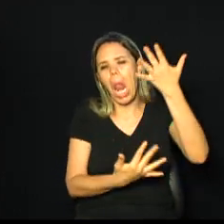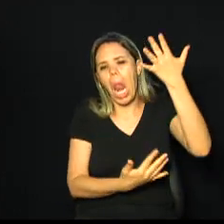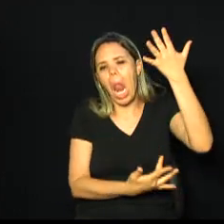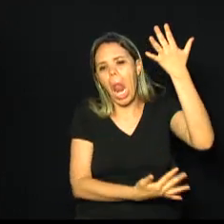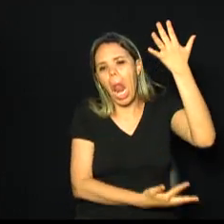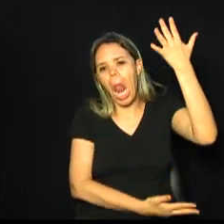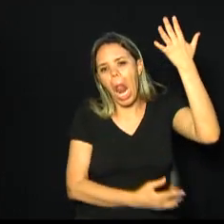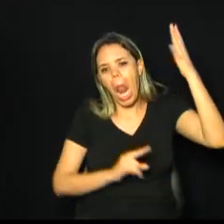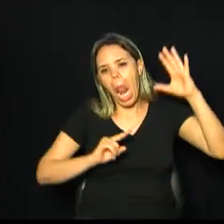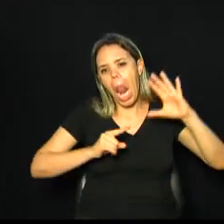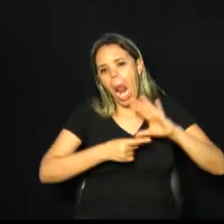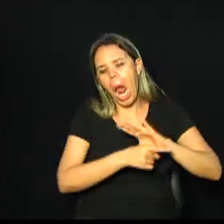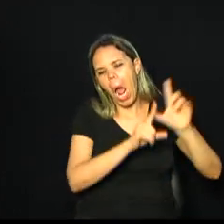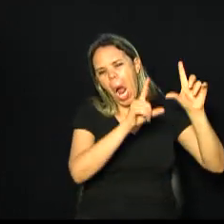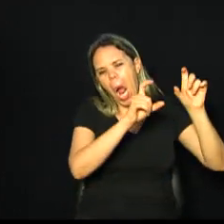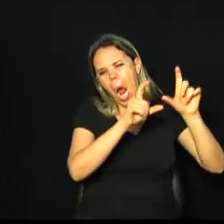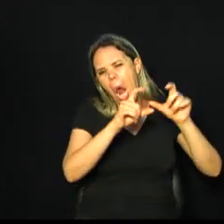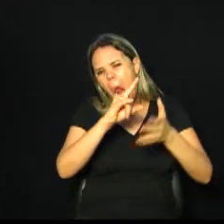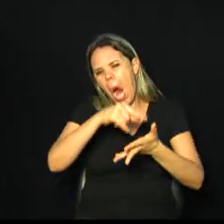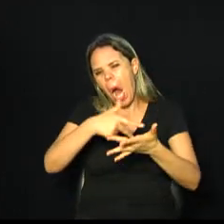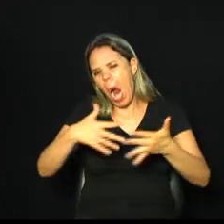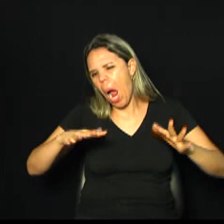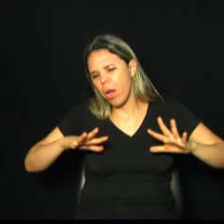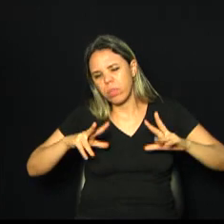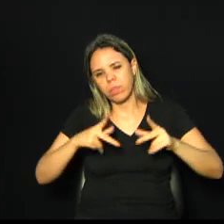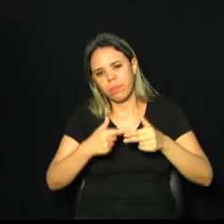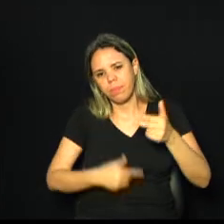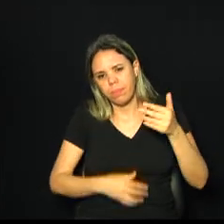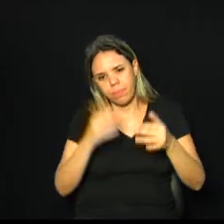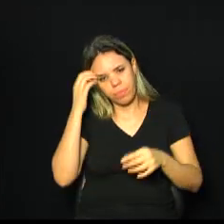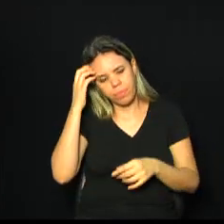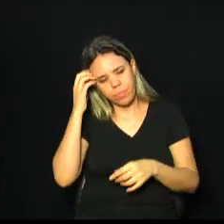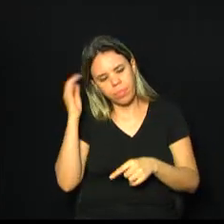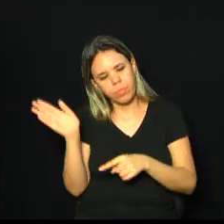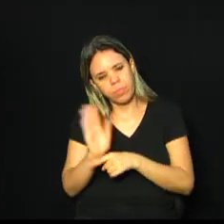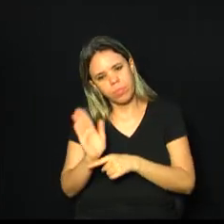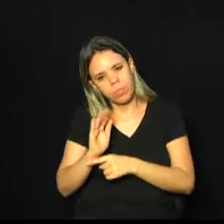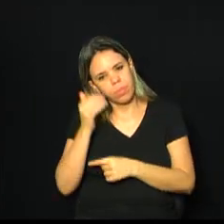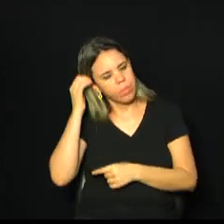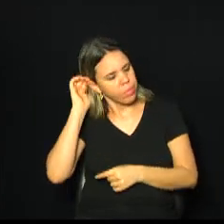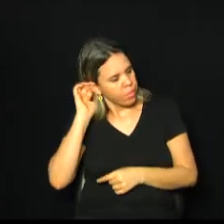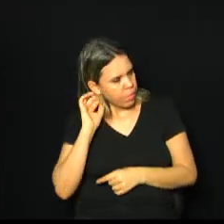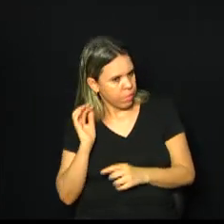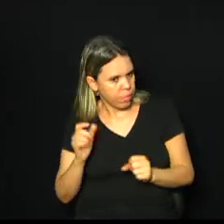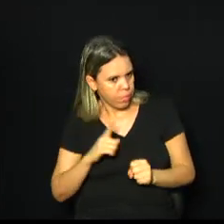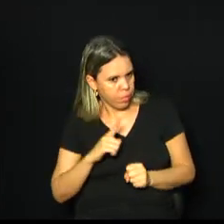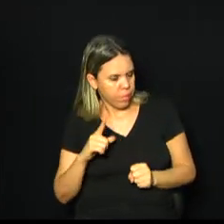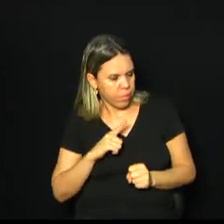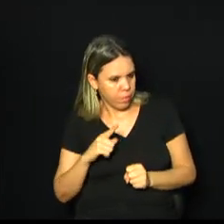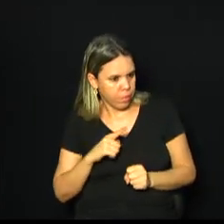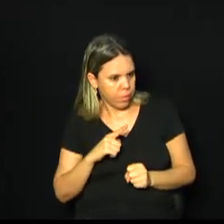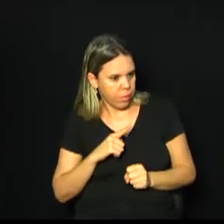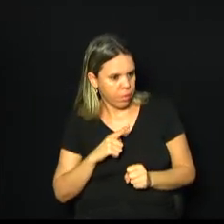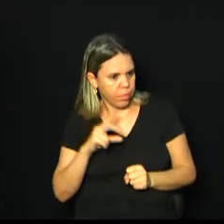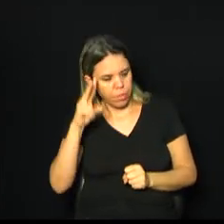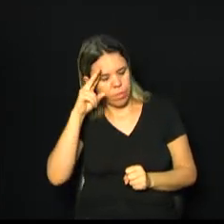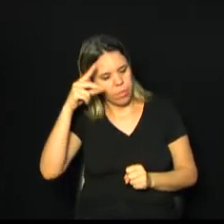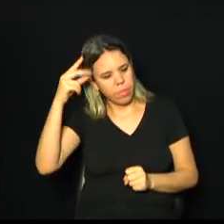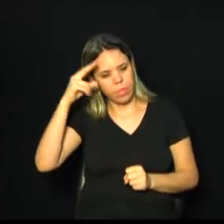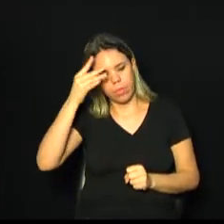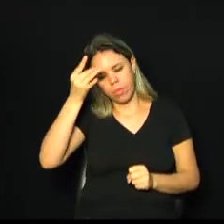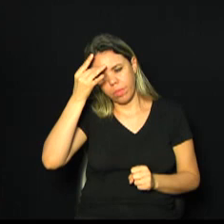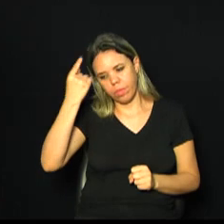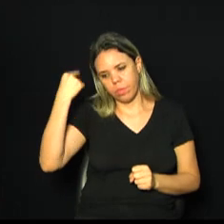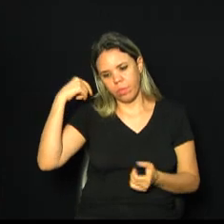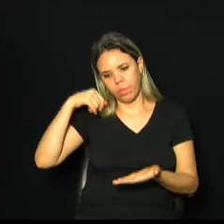Você pode pôr fotos, você pode pôr vídeos, você tem uma série de recordações suas